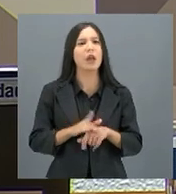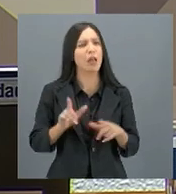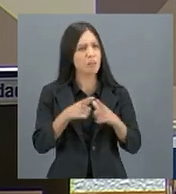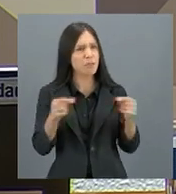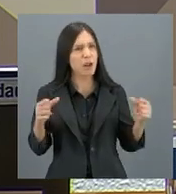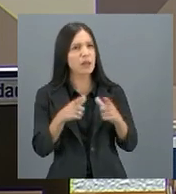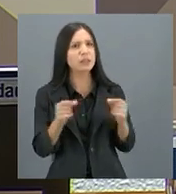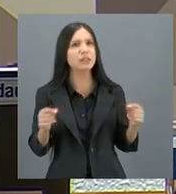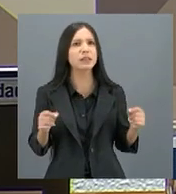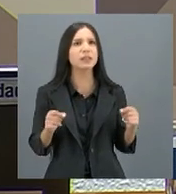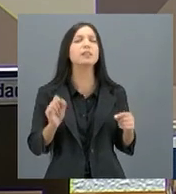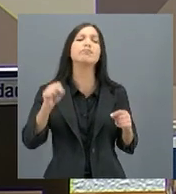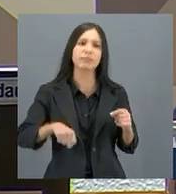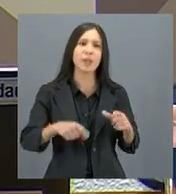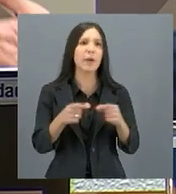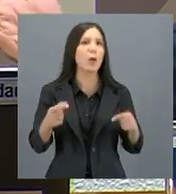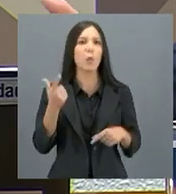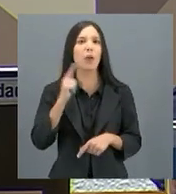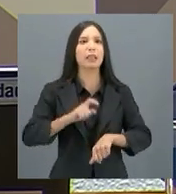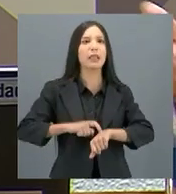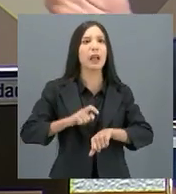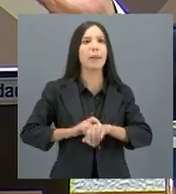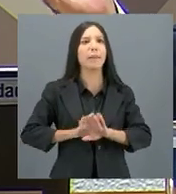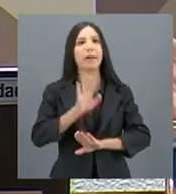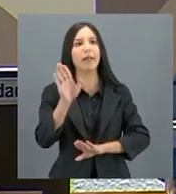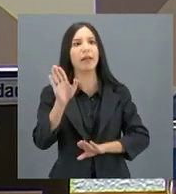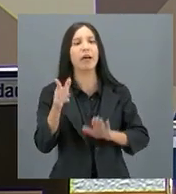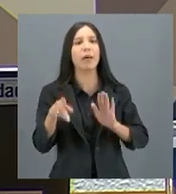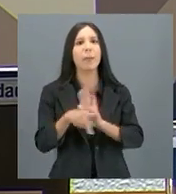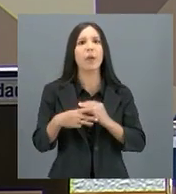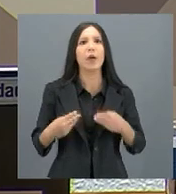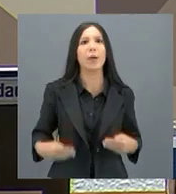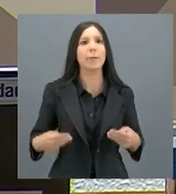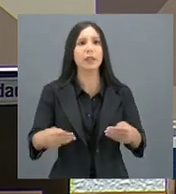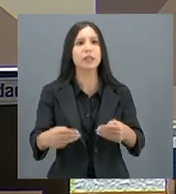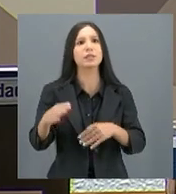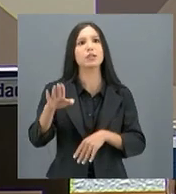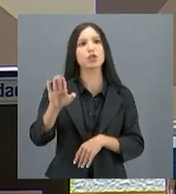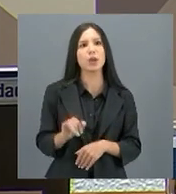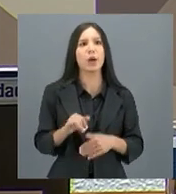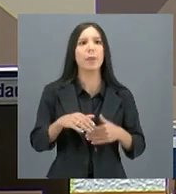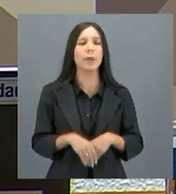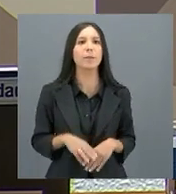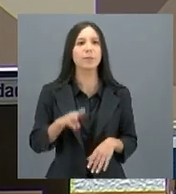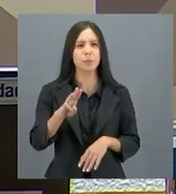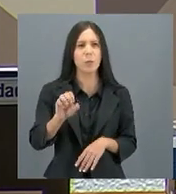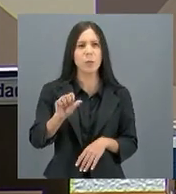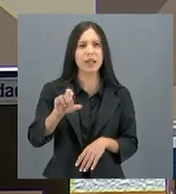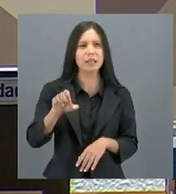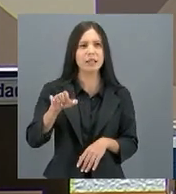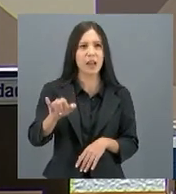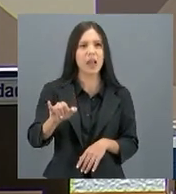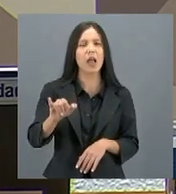Brasília? Ah, foi, porque não daria tempo dele sair até a esplanada e me chamar. Esse Wesley Cardia